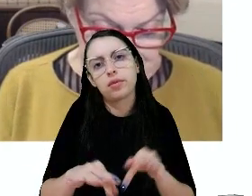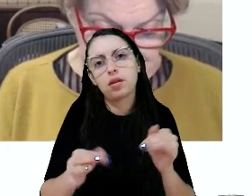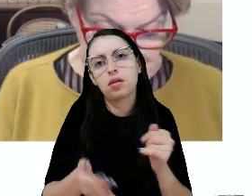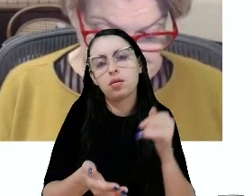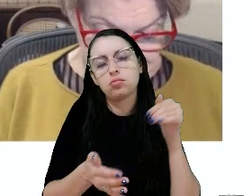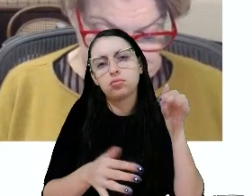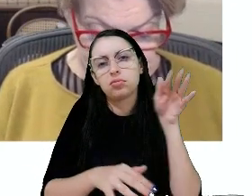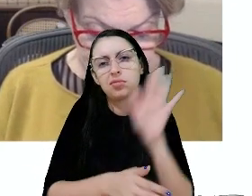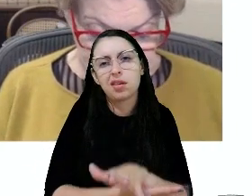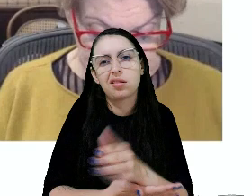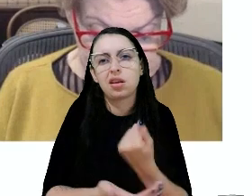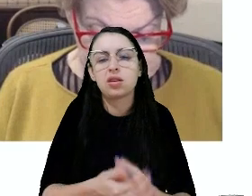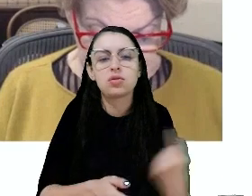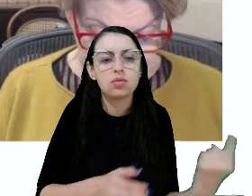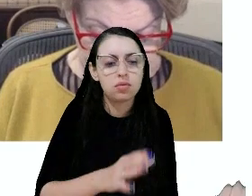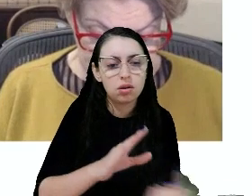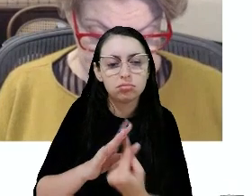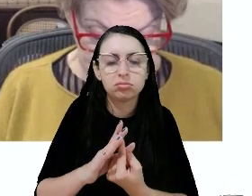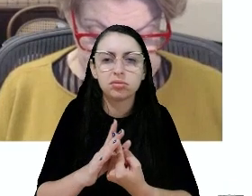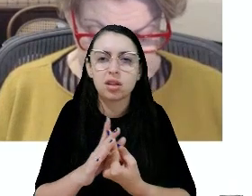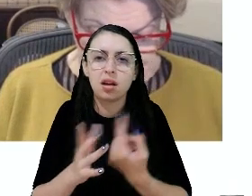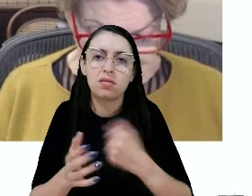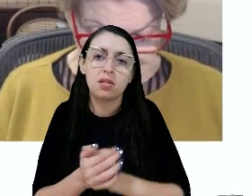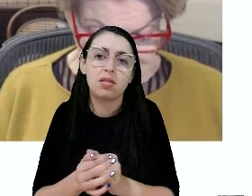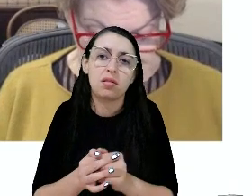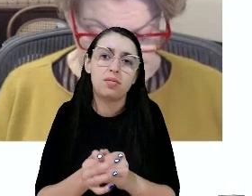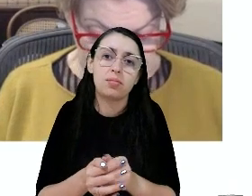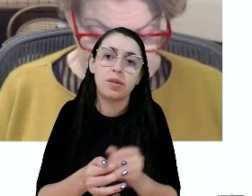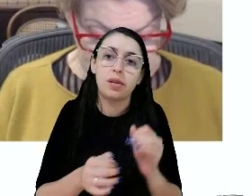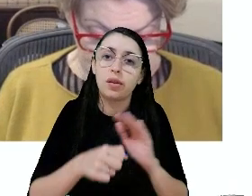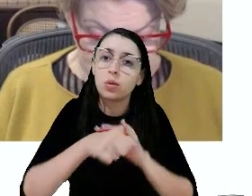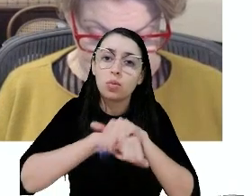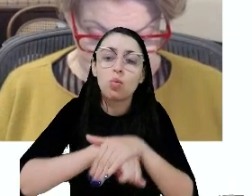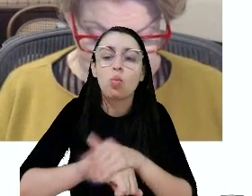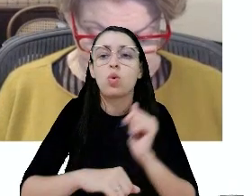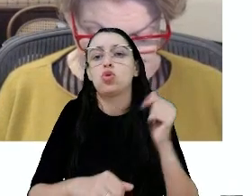trabalhar de novo à noite, voltava para casa quase meia-noite, e assim era a rotina.